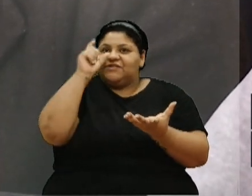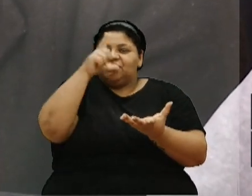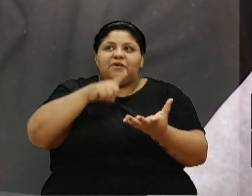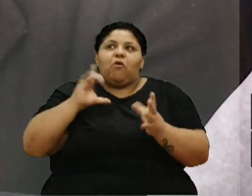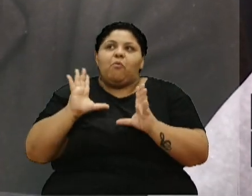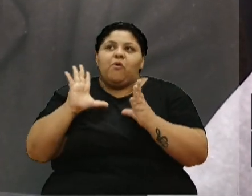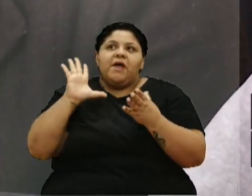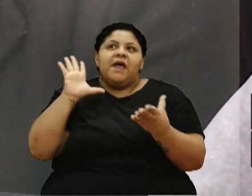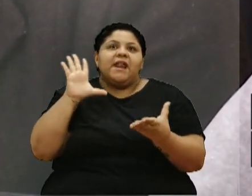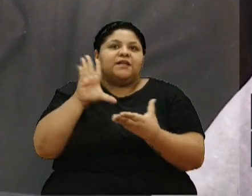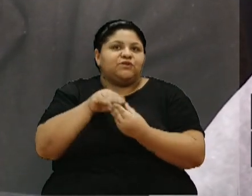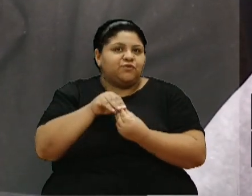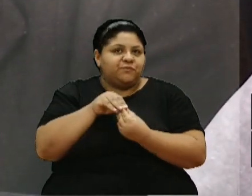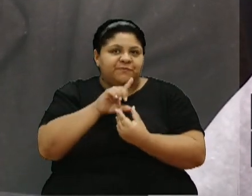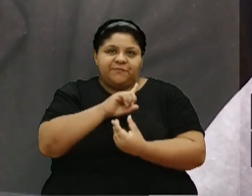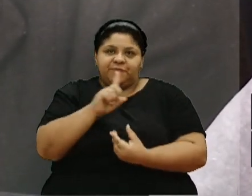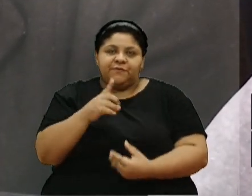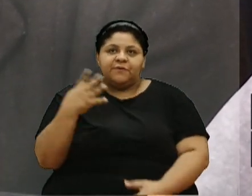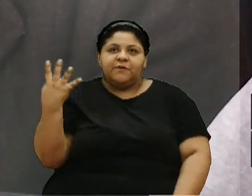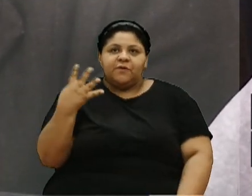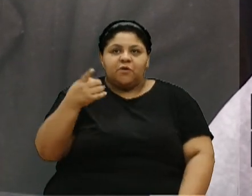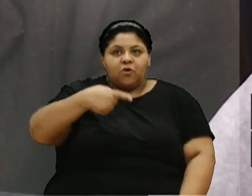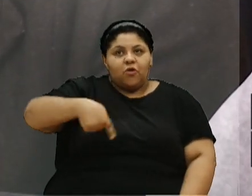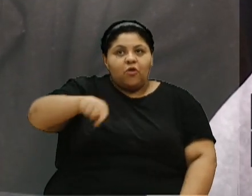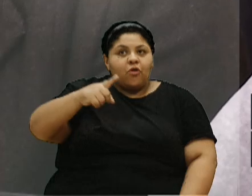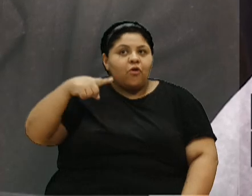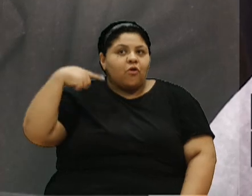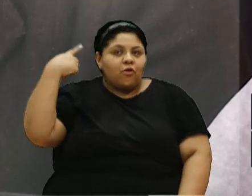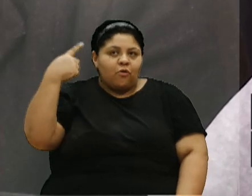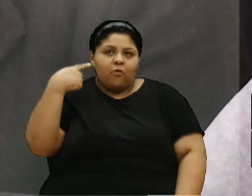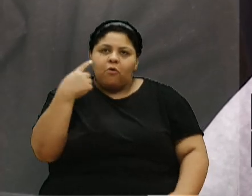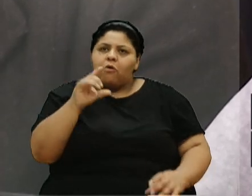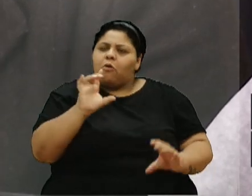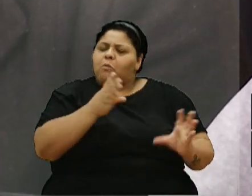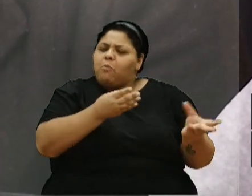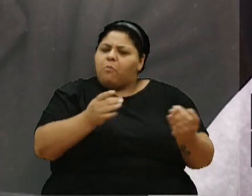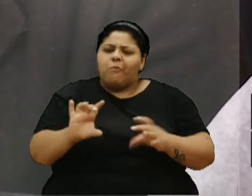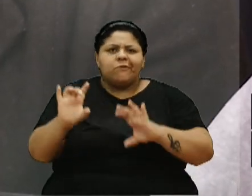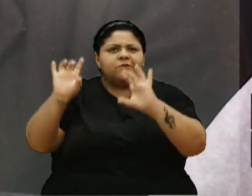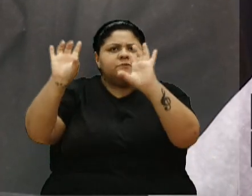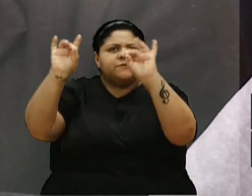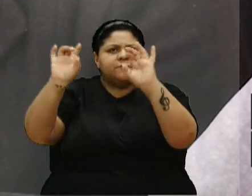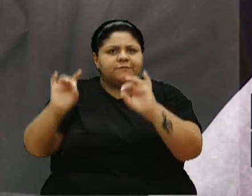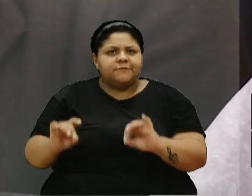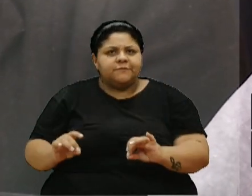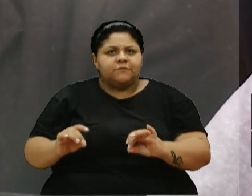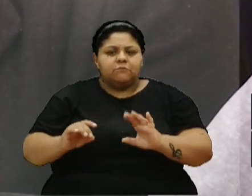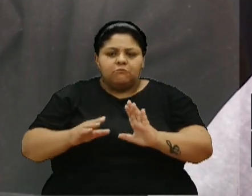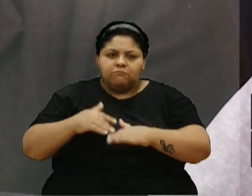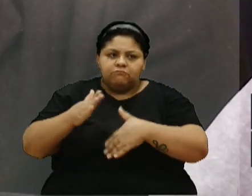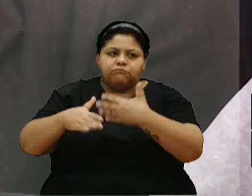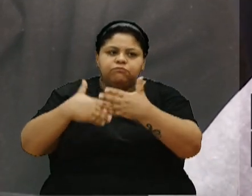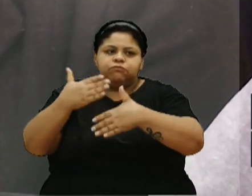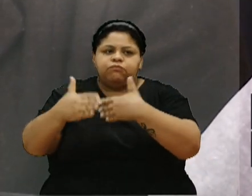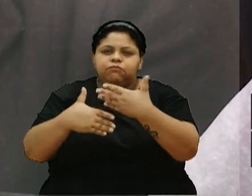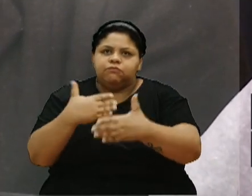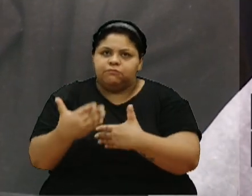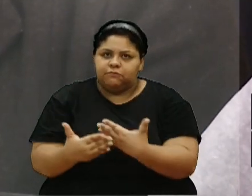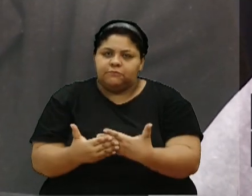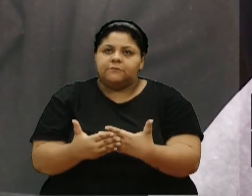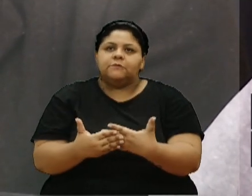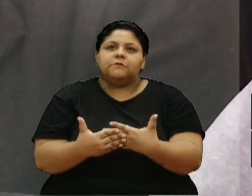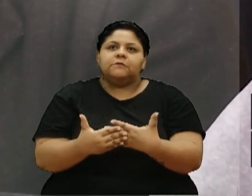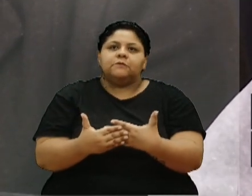Mas, então, o quarto Nós Loucos está sendo muito especial, com muitos avanços nos acúmulos das